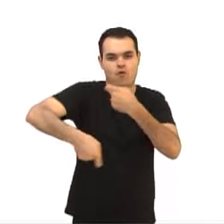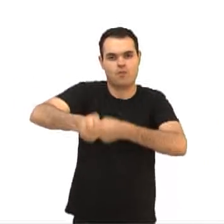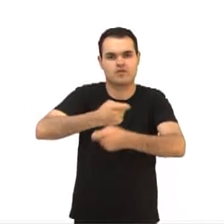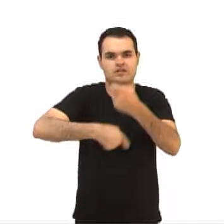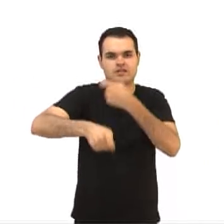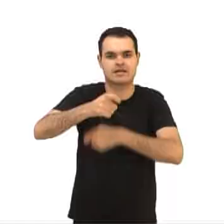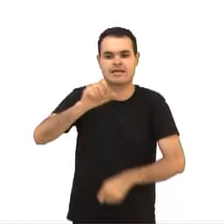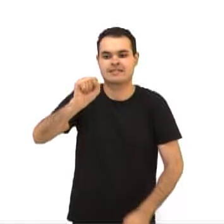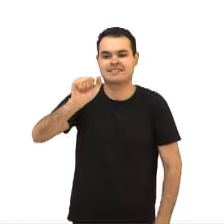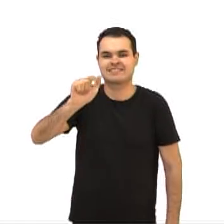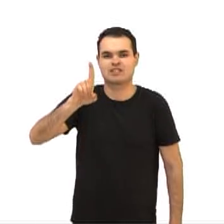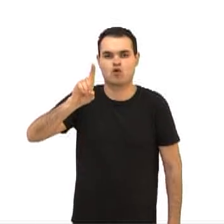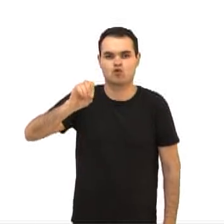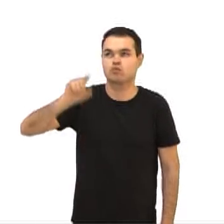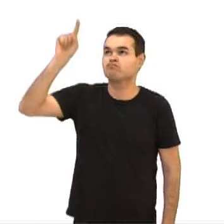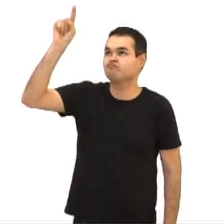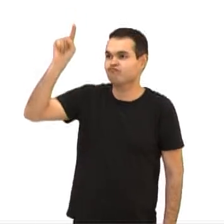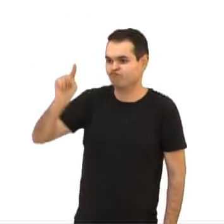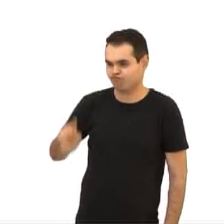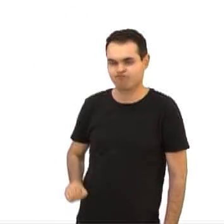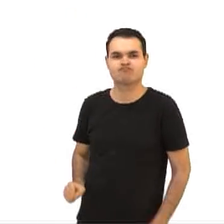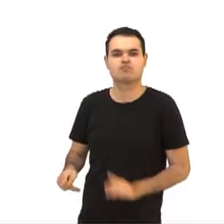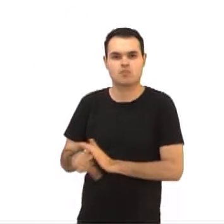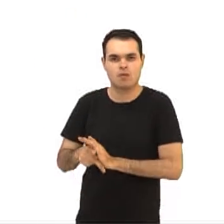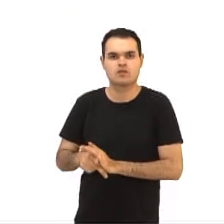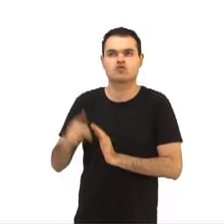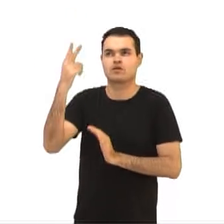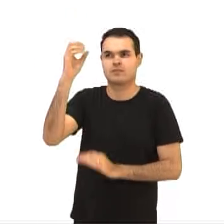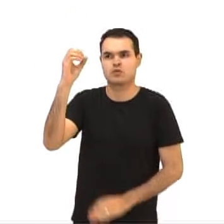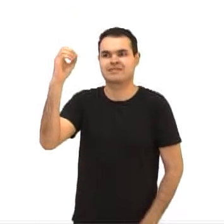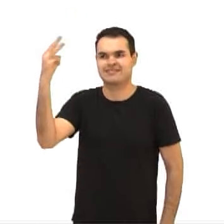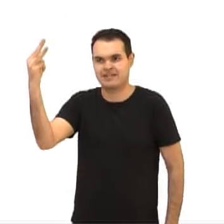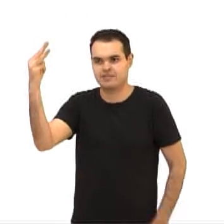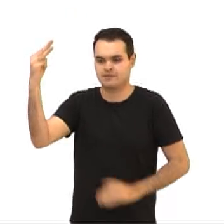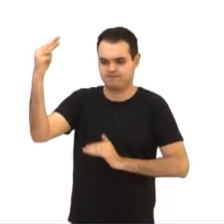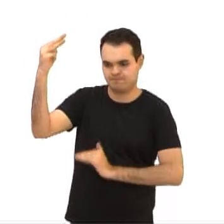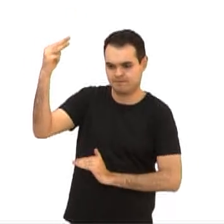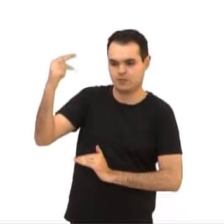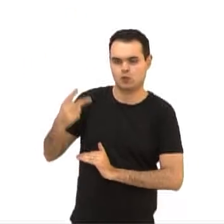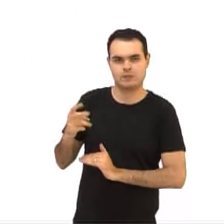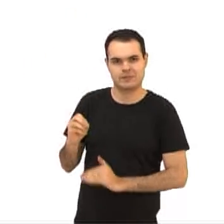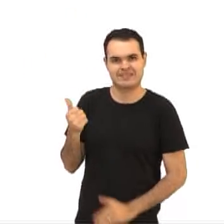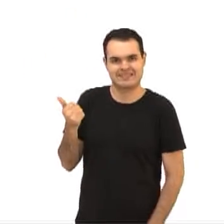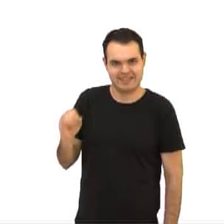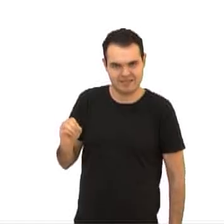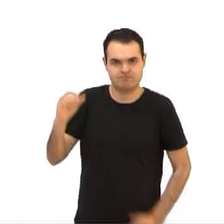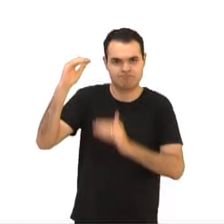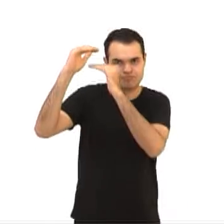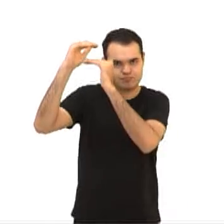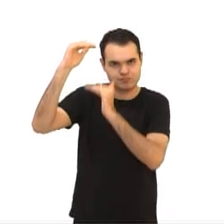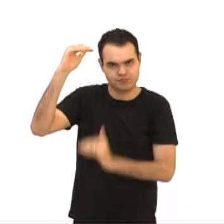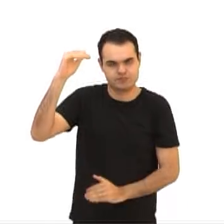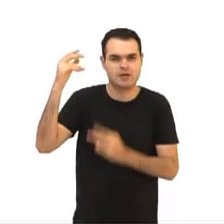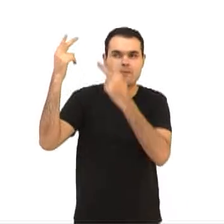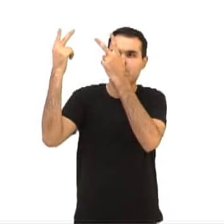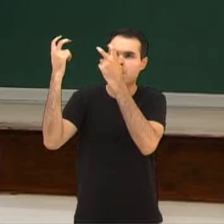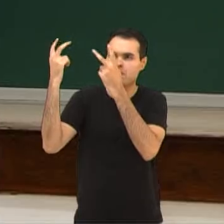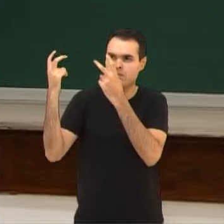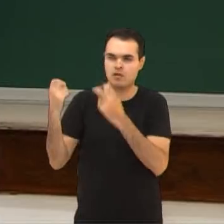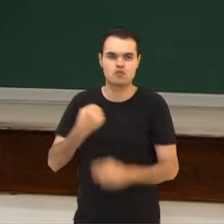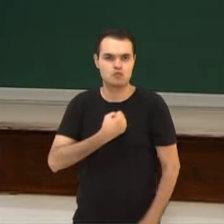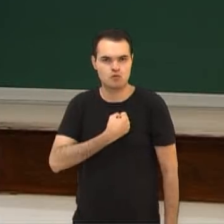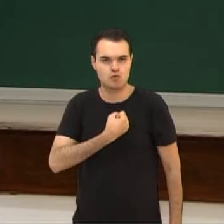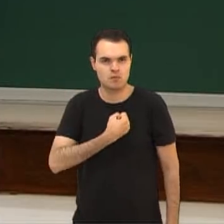da balança comercial brasileira entre 2003 e 2010. Repare bem nos